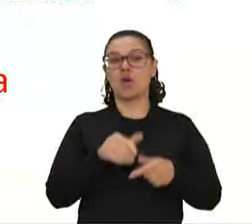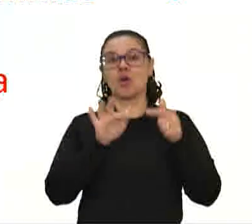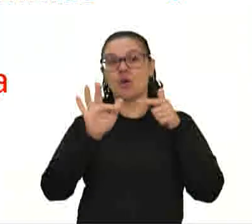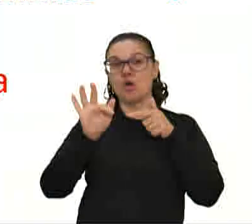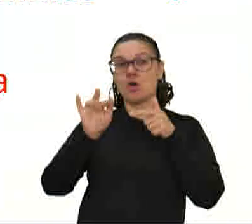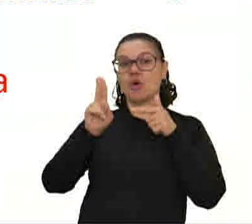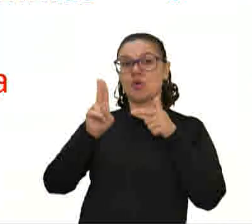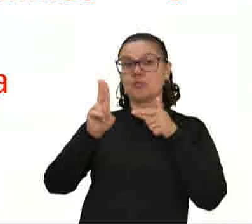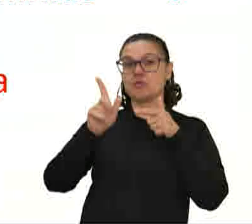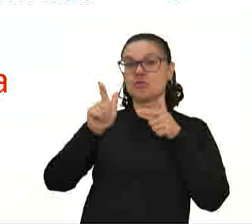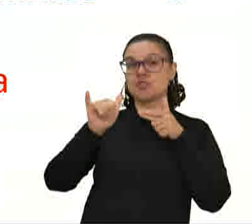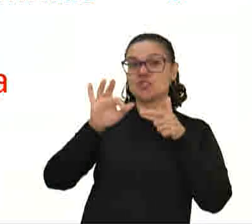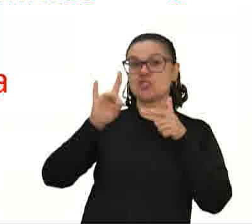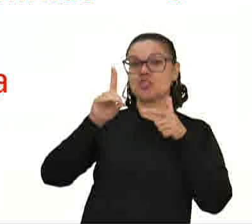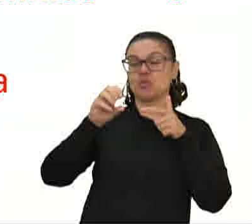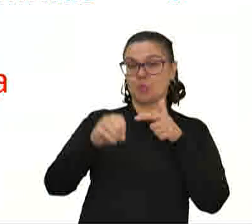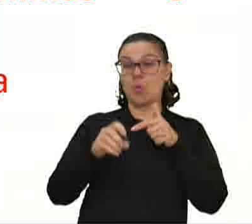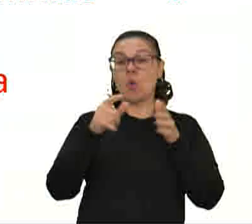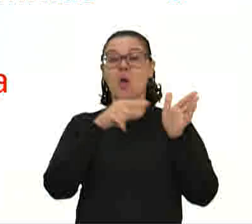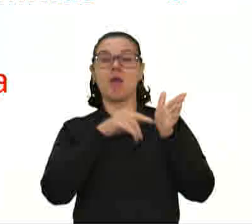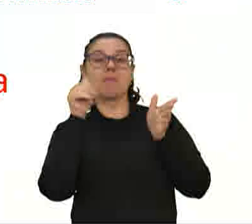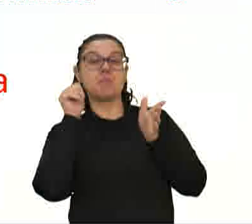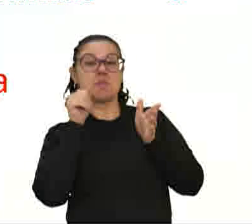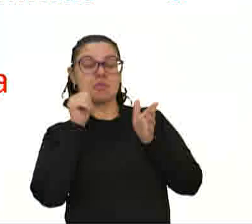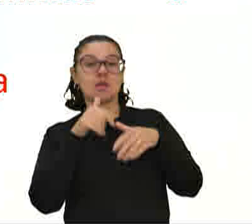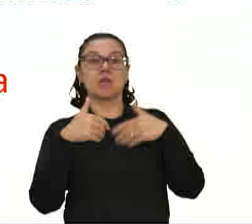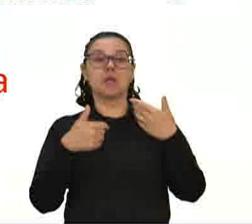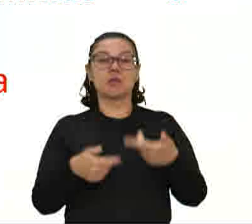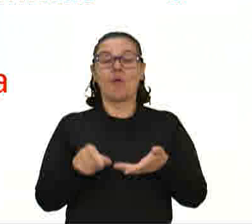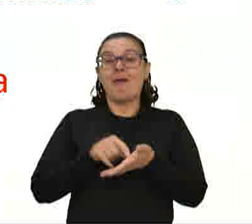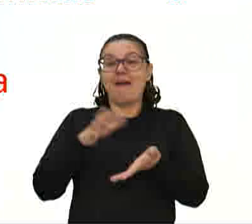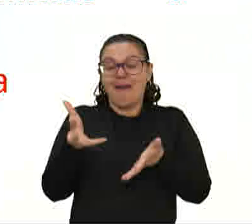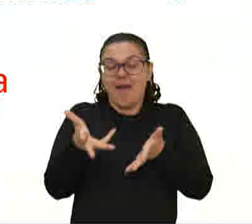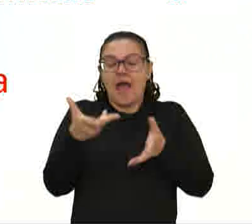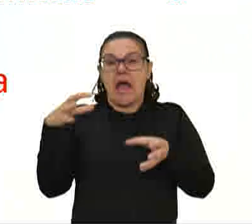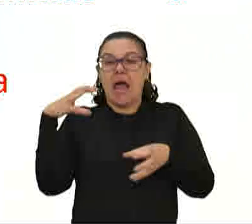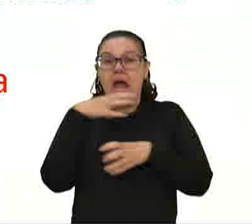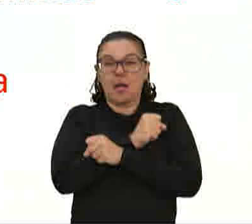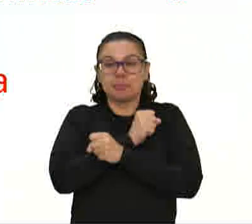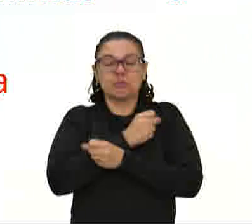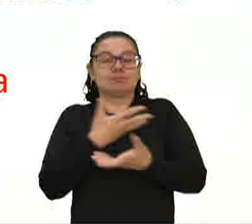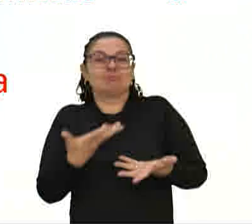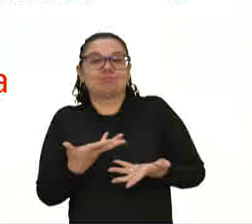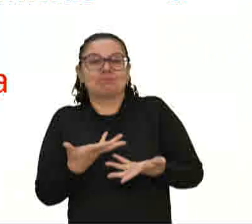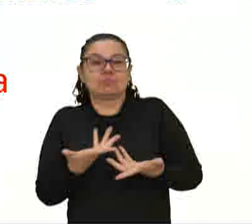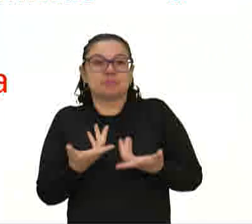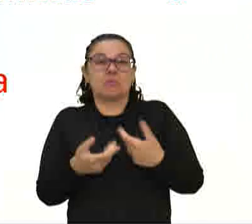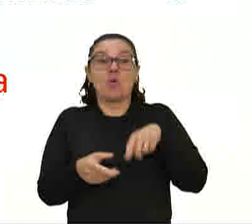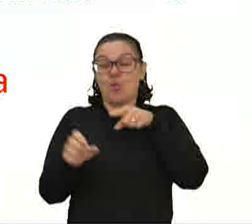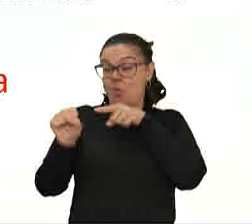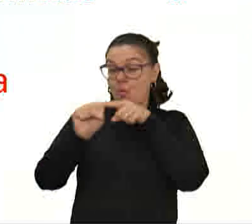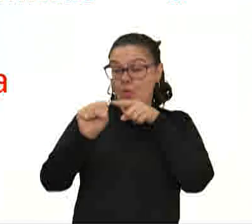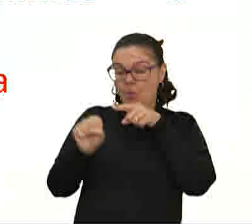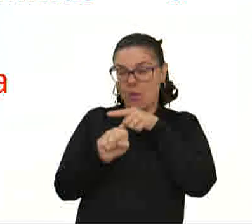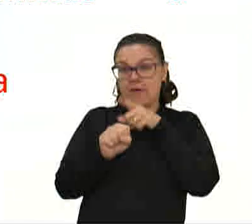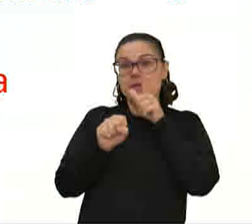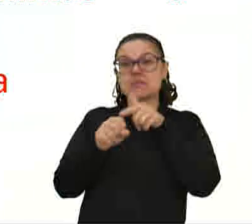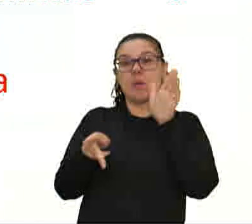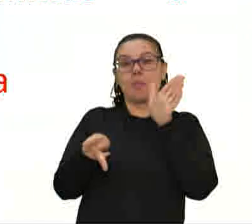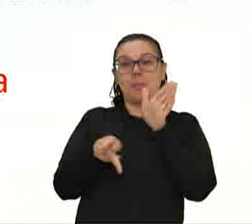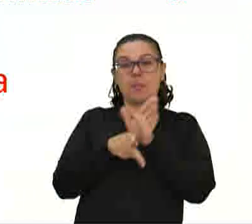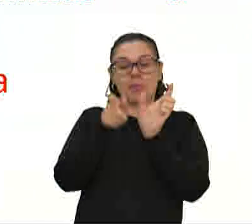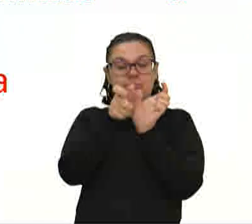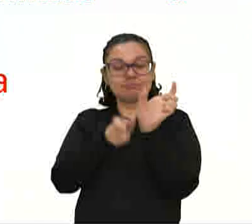fugidia é o feminino de fugidio, o mesmo que efêmera, esquiva. O S é um dos